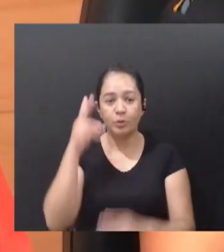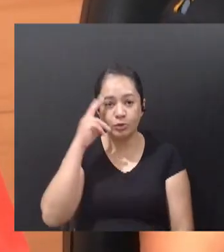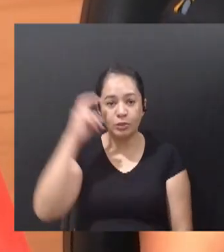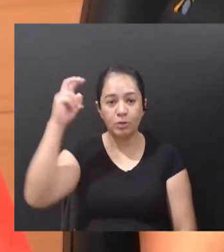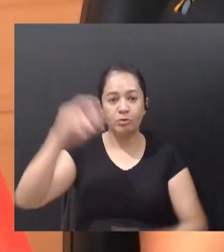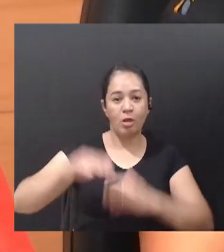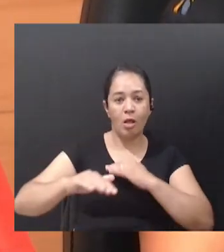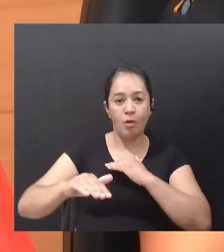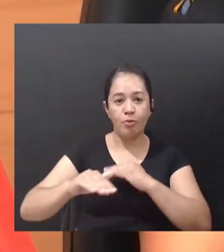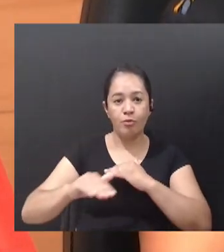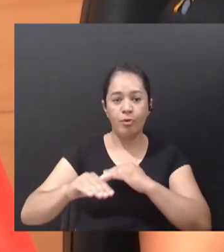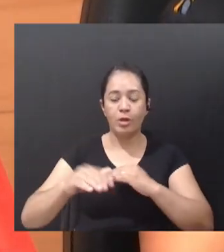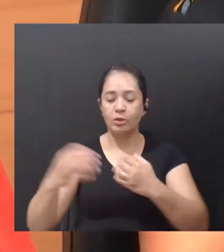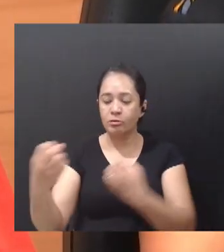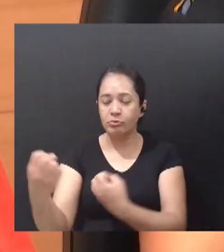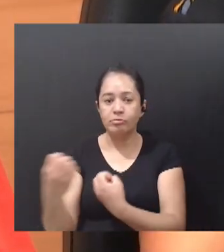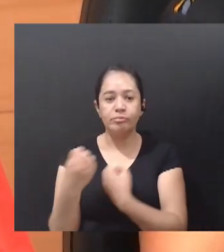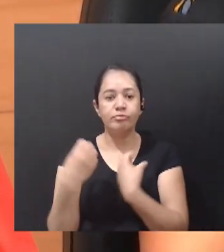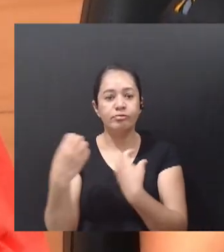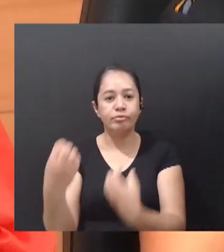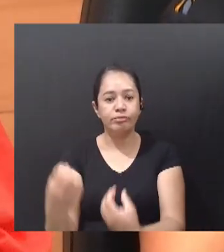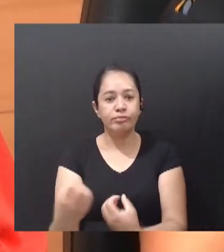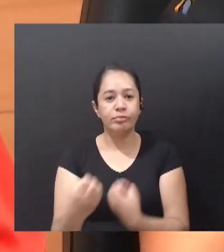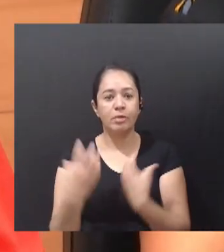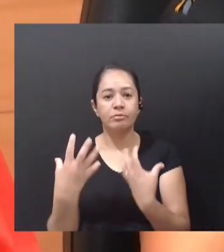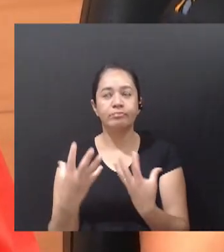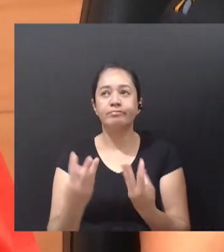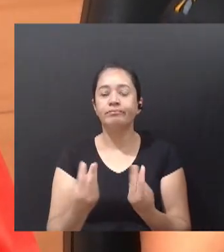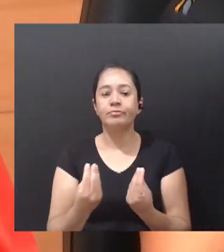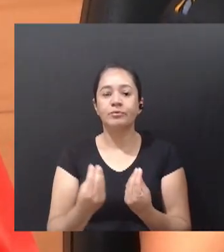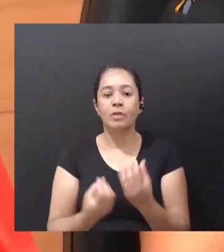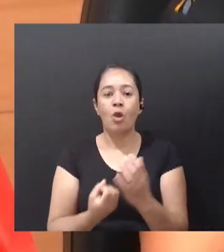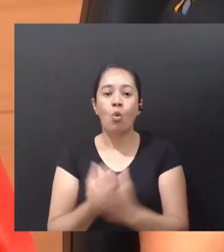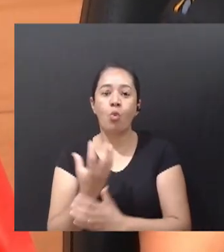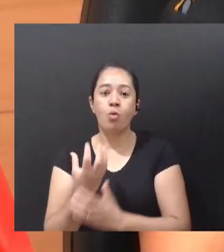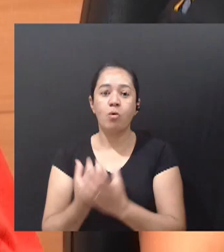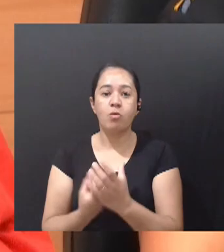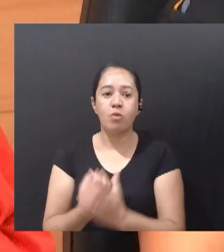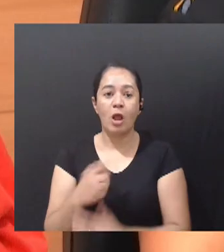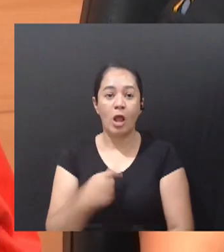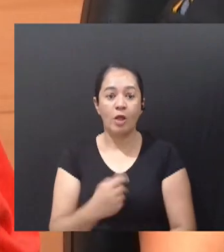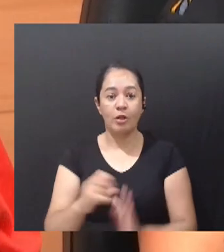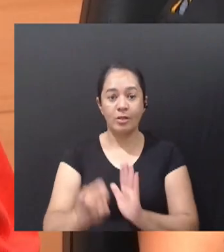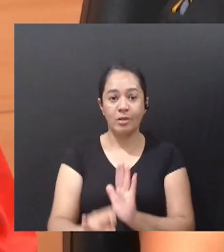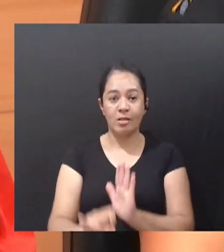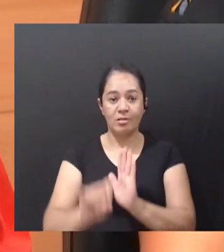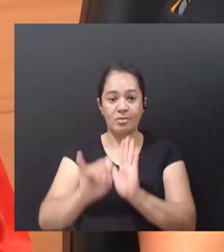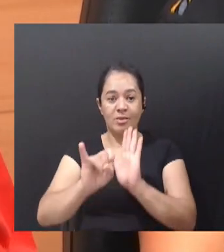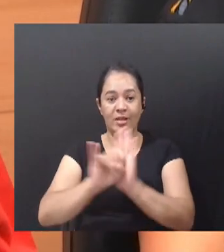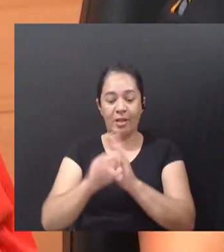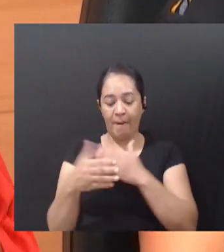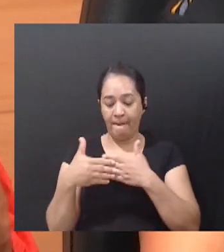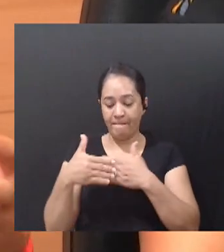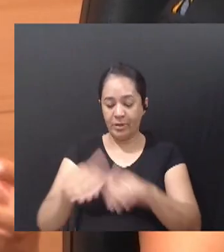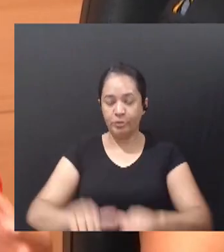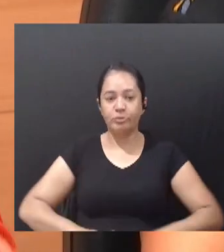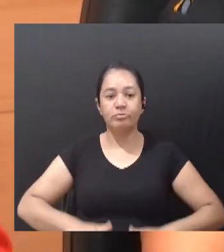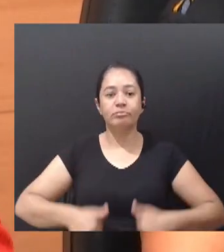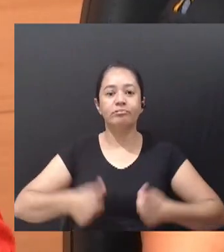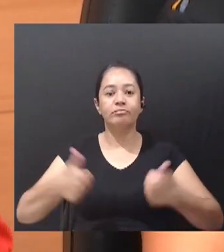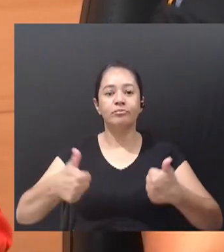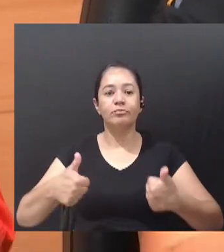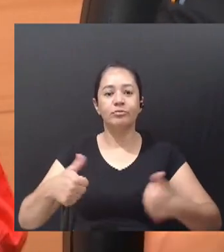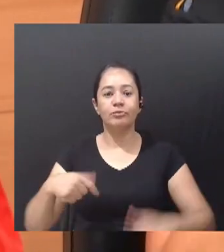nos orientam a construir a nossa identidade a partir da autoestima, dos nossos